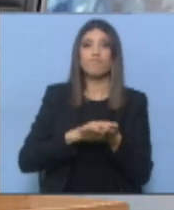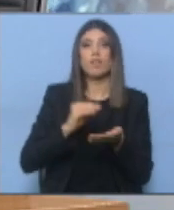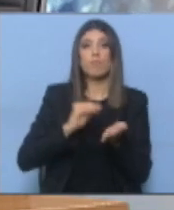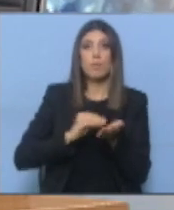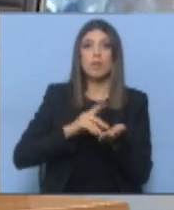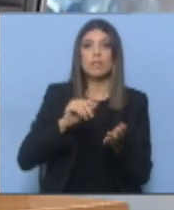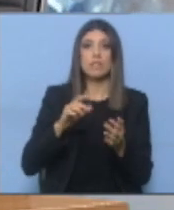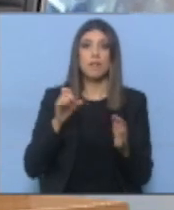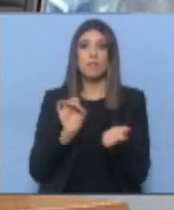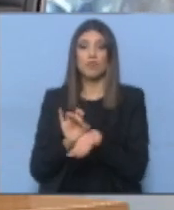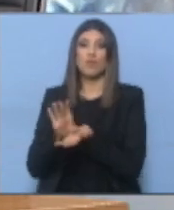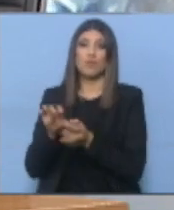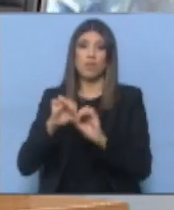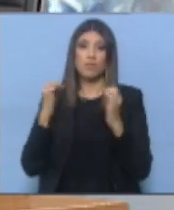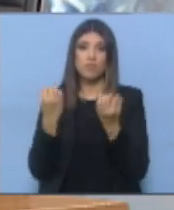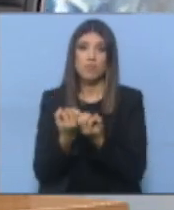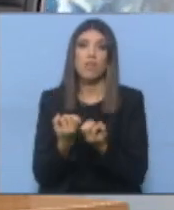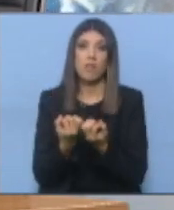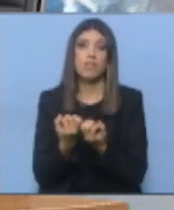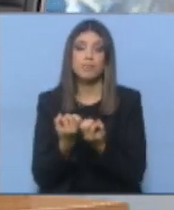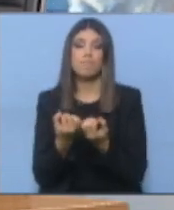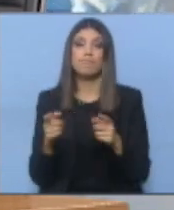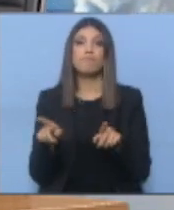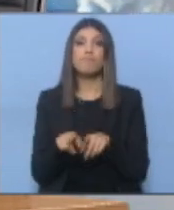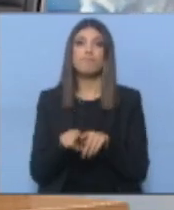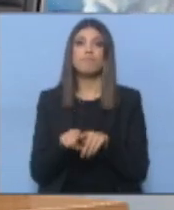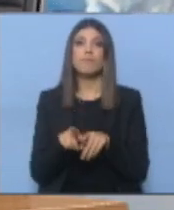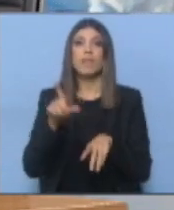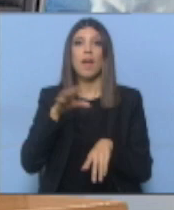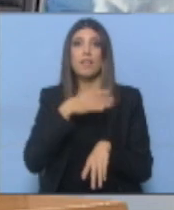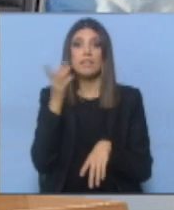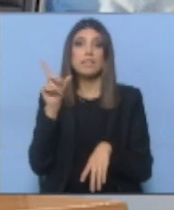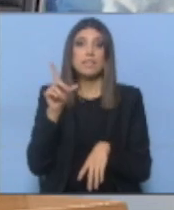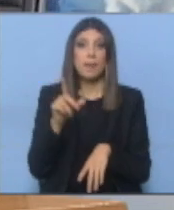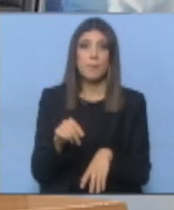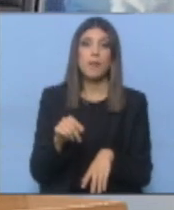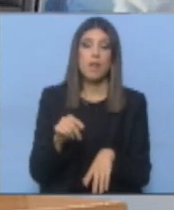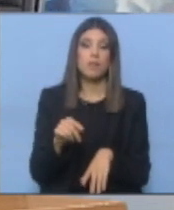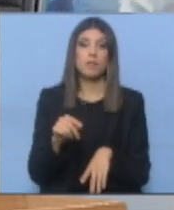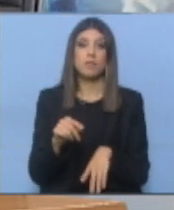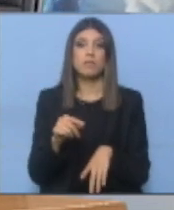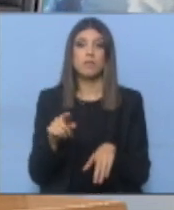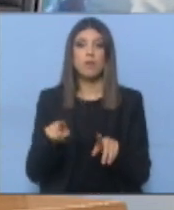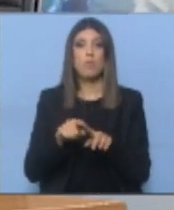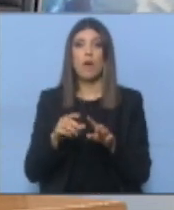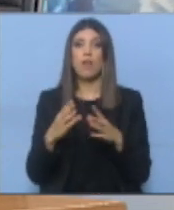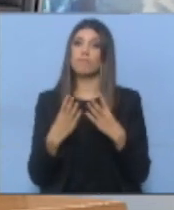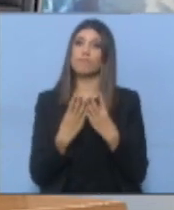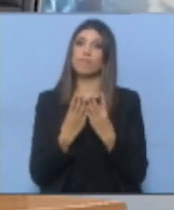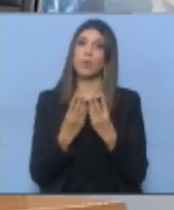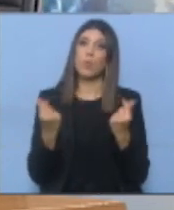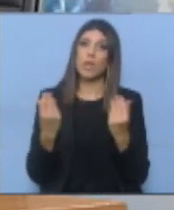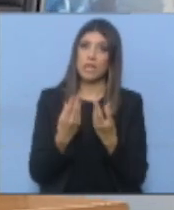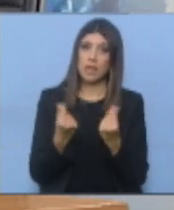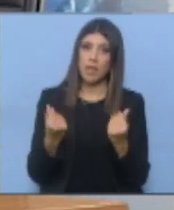Núcleo de Observação Social se tem debruçado, e tem uma qualidade enorme